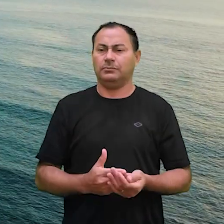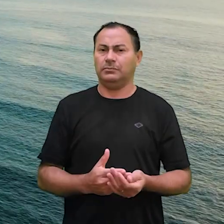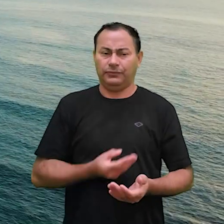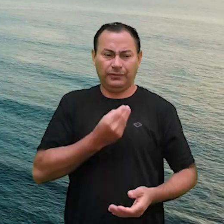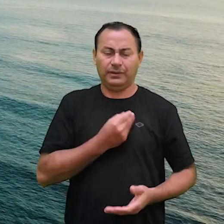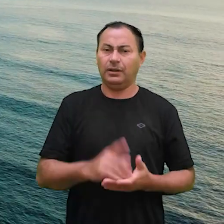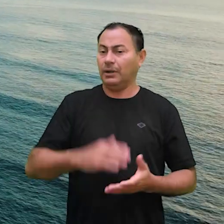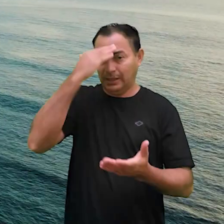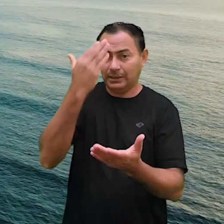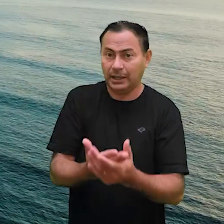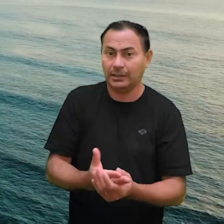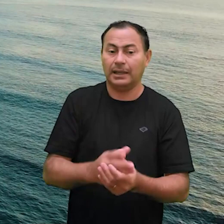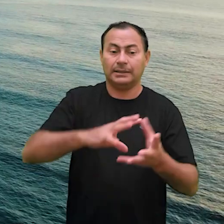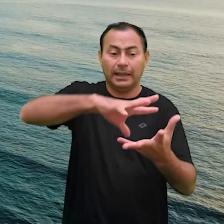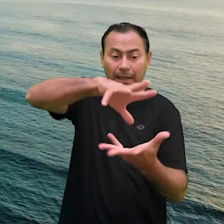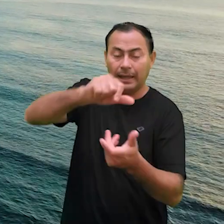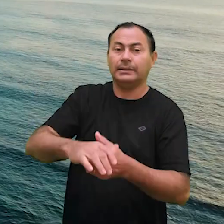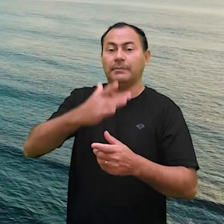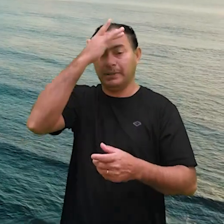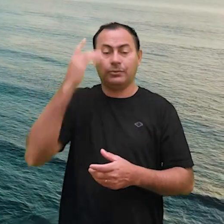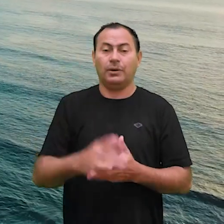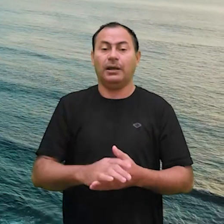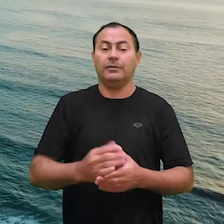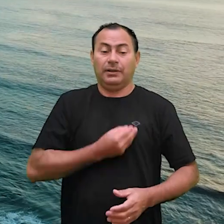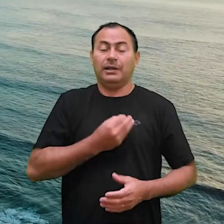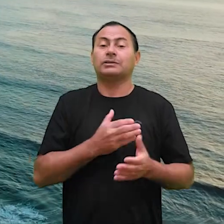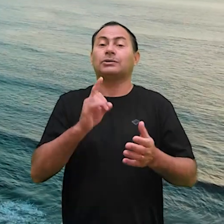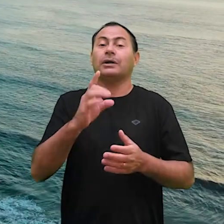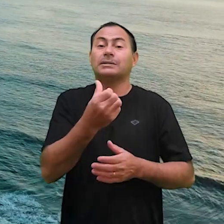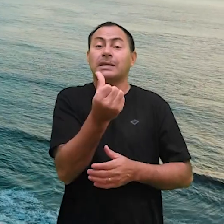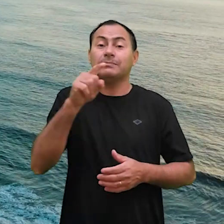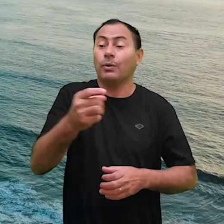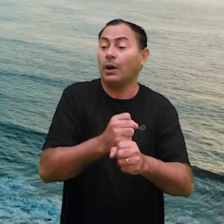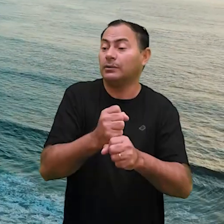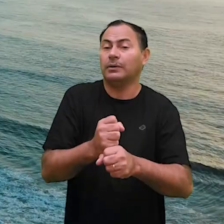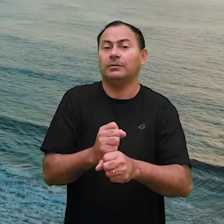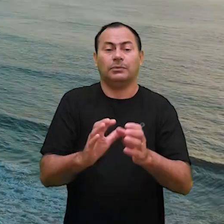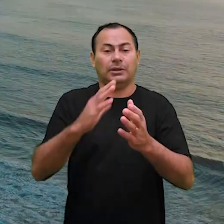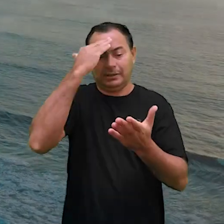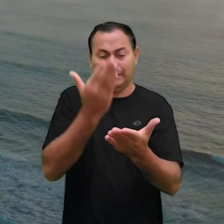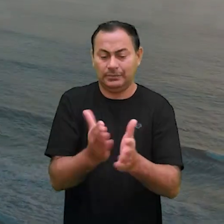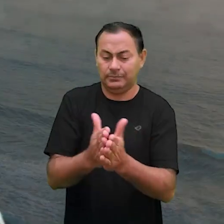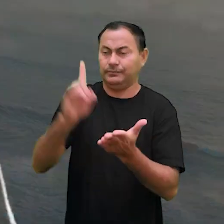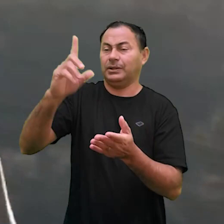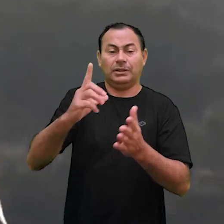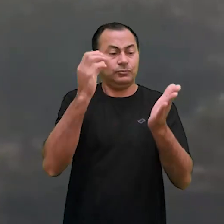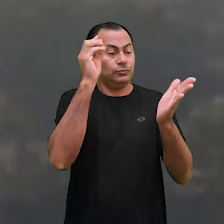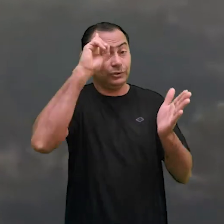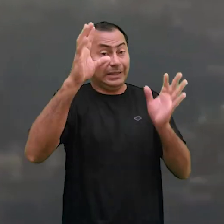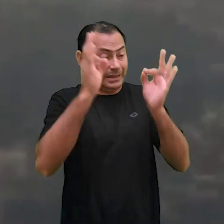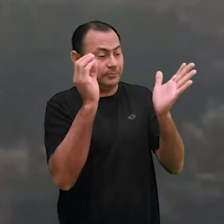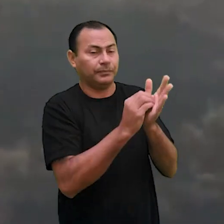anos. Você não tem que acreditar que a Terra e o homem existem há 6.000 anos para crer na Bíblia, porque a Bíblia não fornece nenhuma